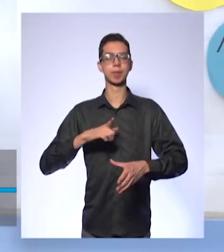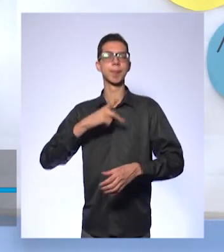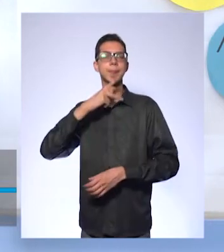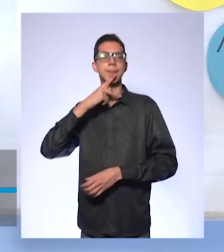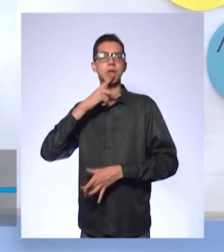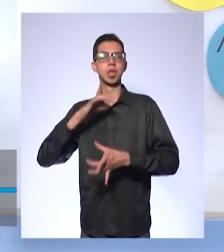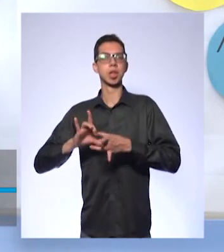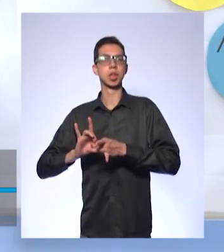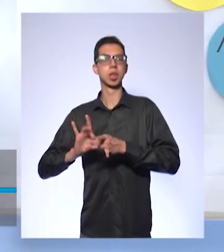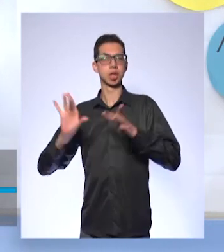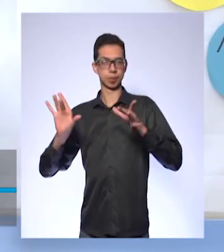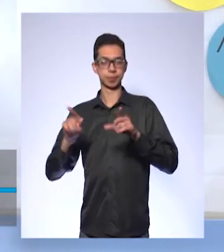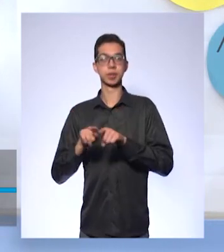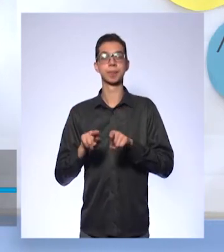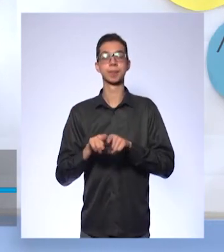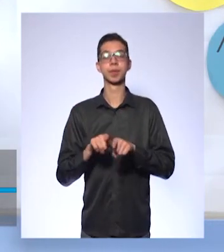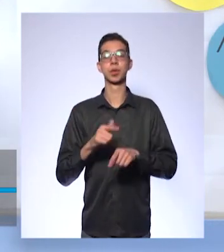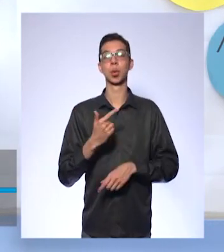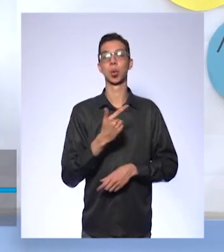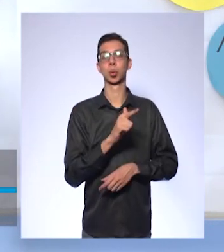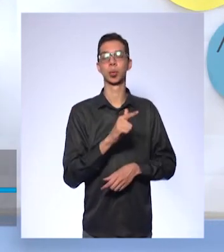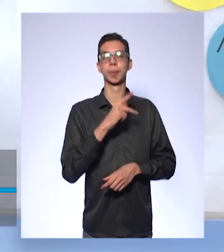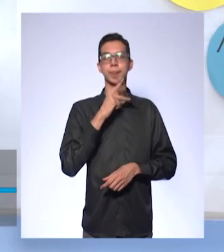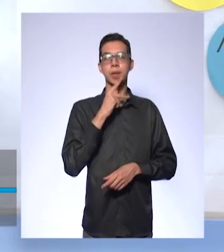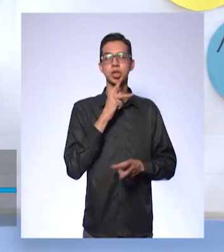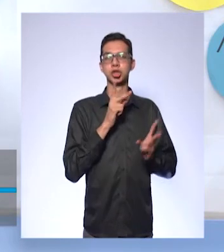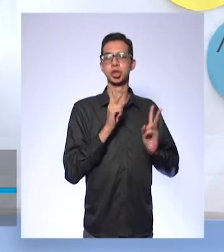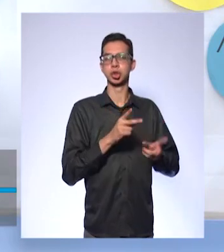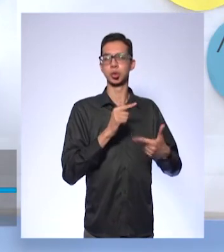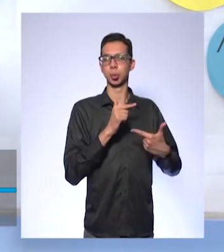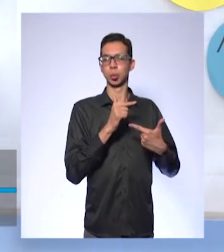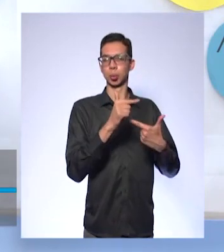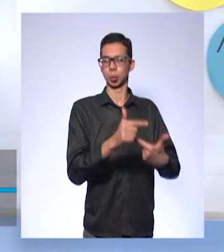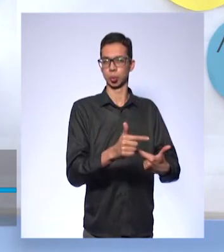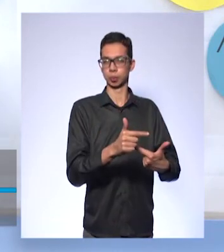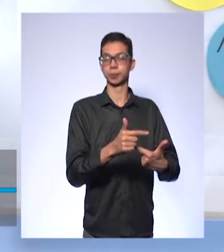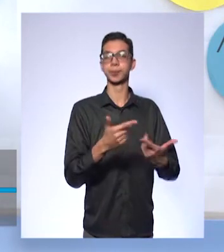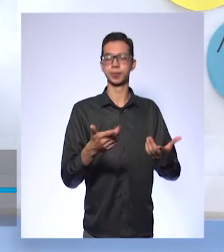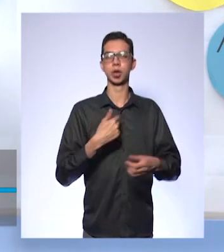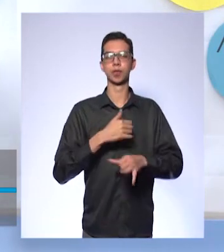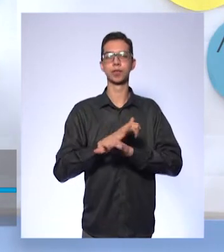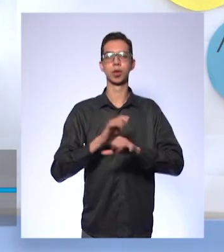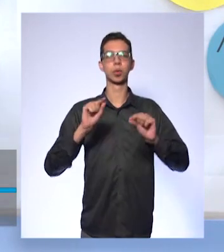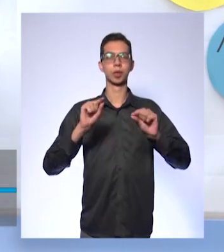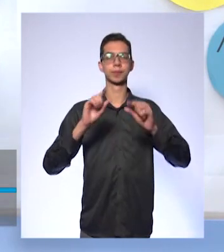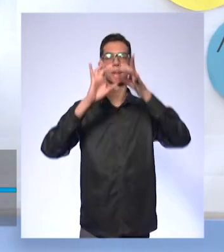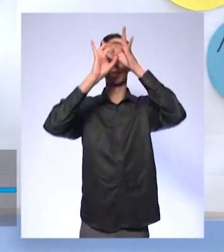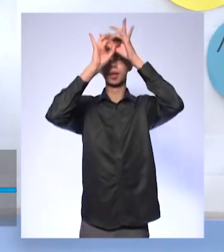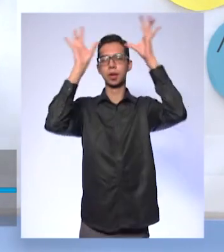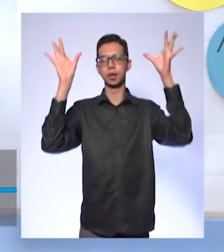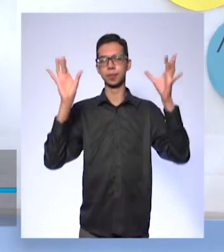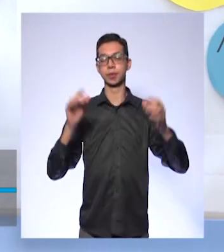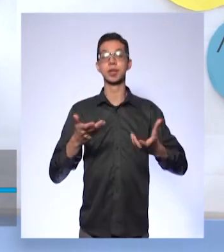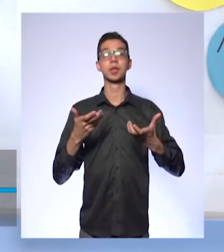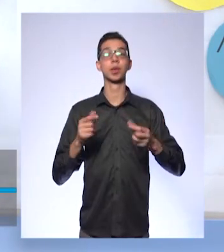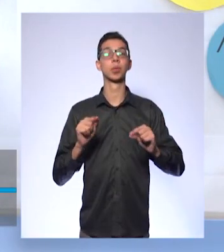um partido mais conservador? E aí eu sempre falo assim, ó, os liberais, eles querem autonomia